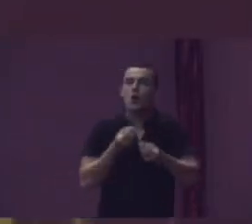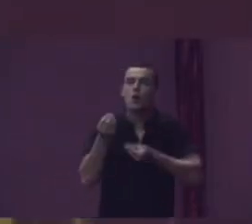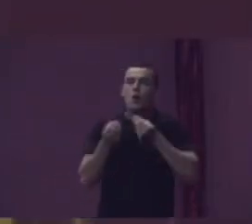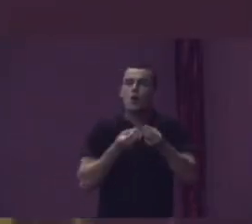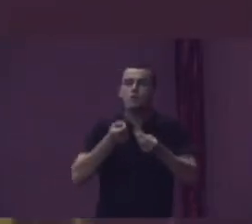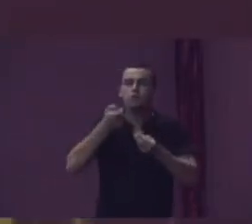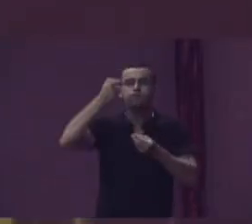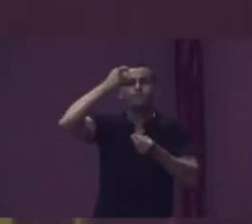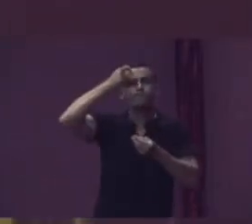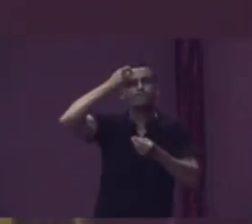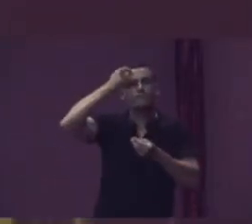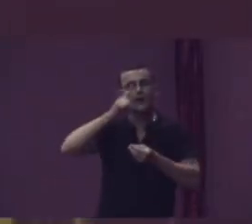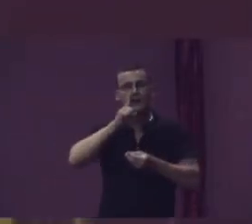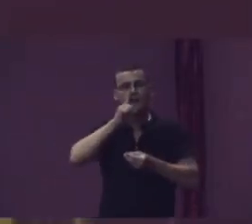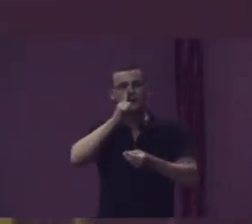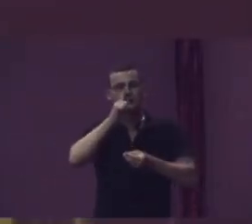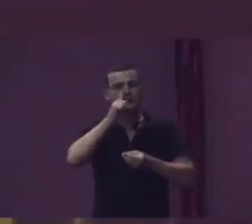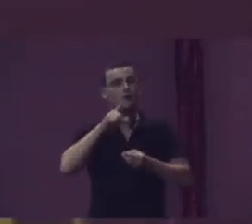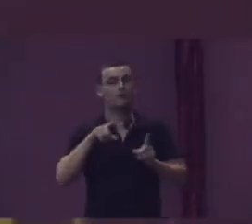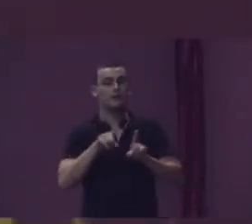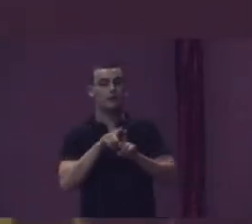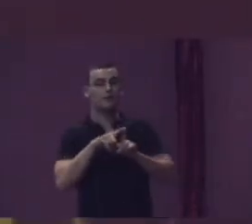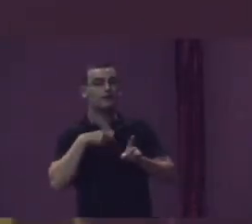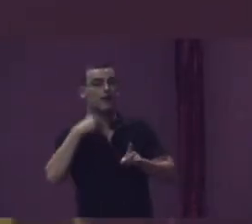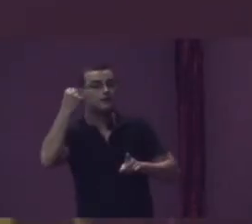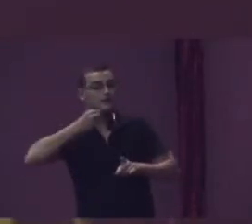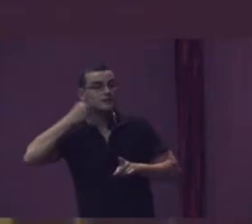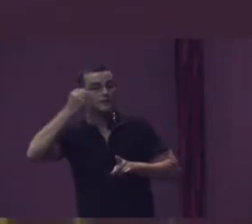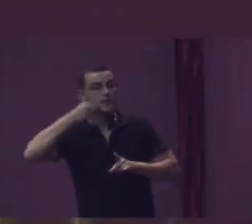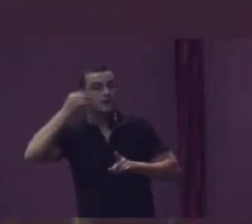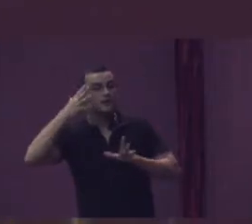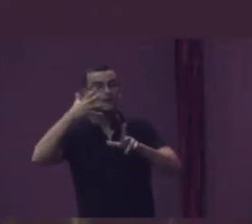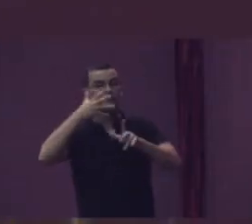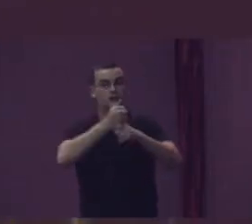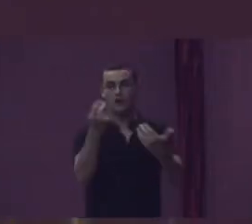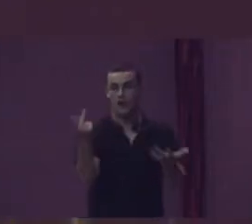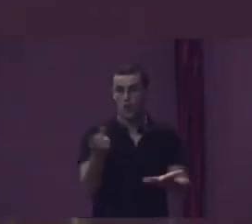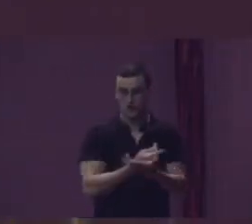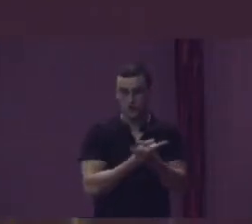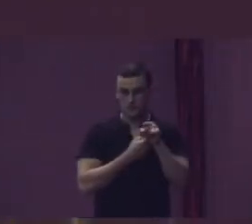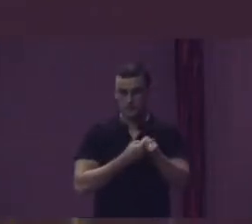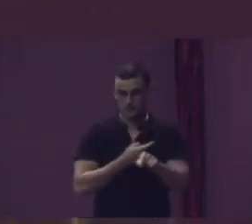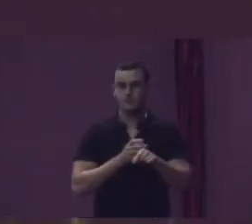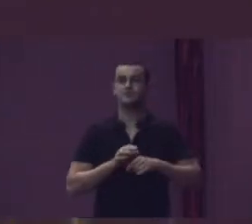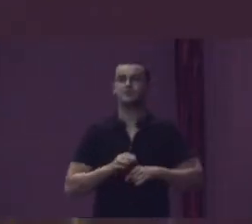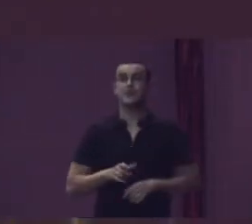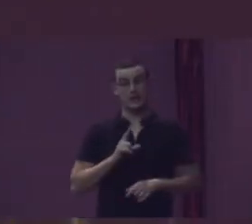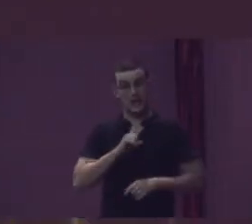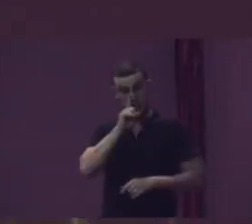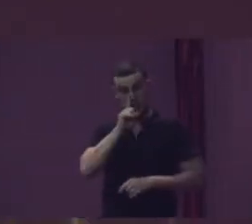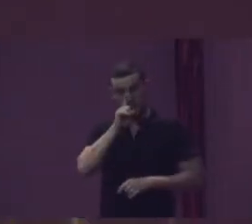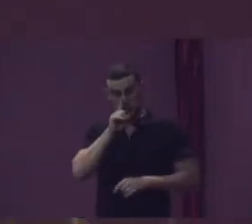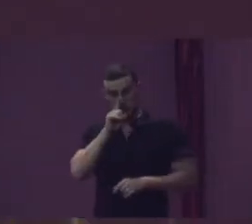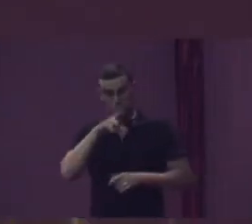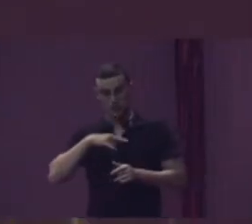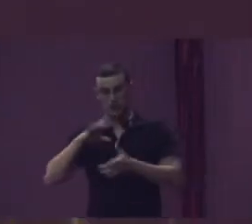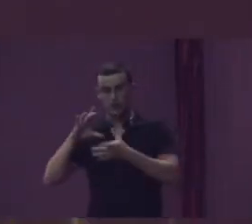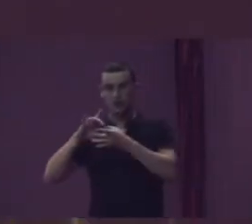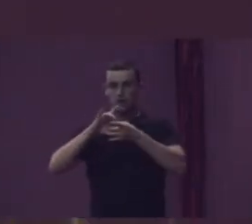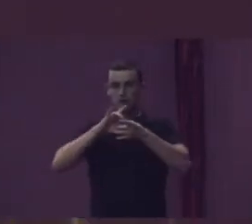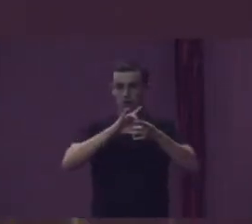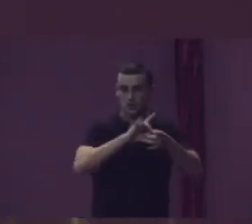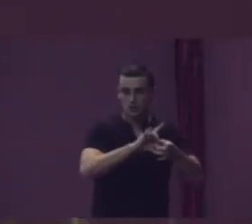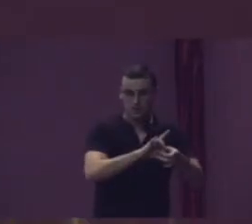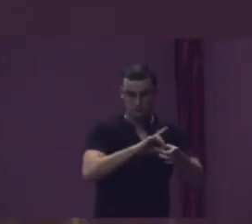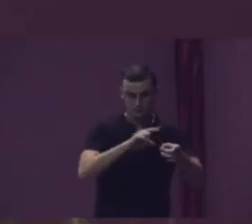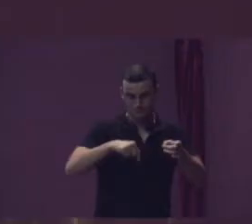e operam no nível das experiências situadas. Para além da questão do risco, que está atrelado, relacionado,